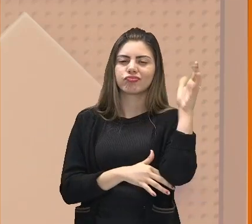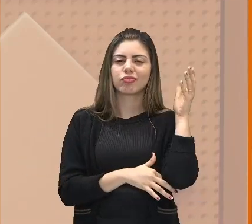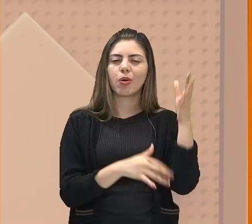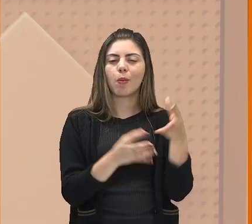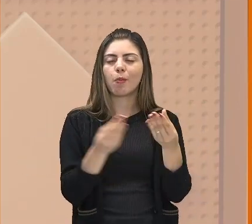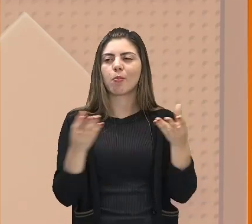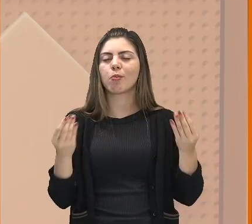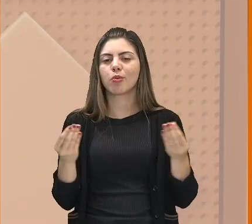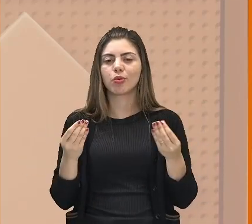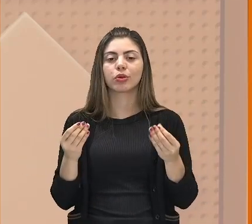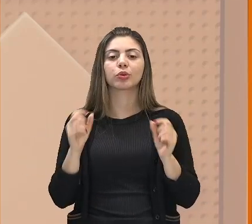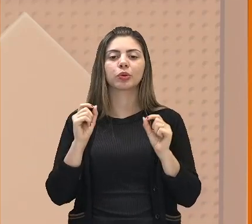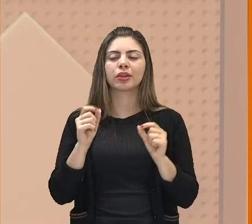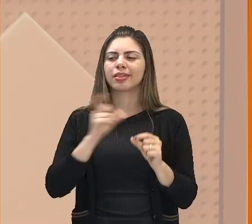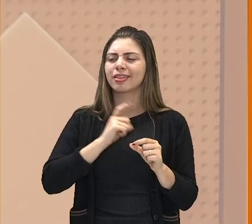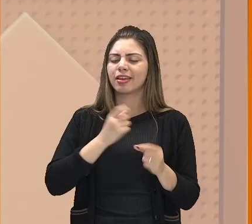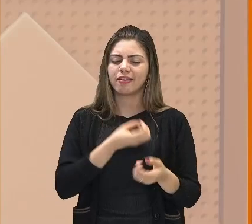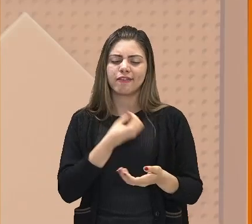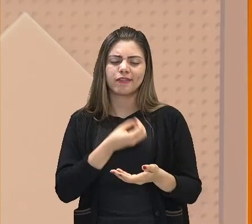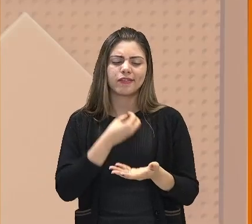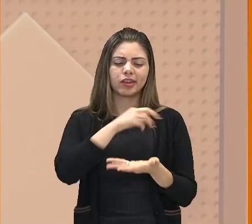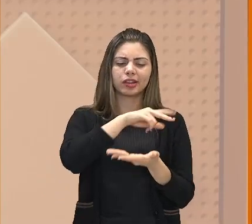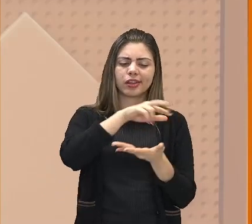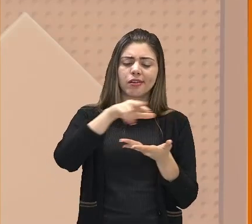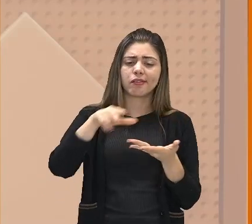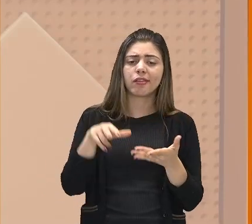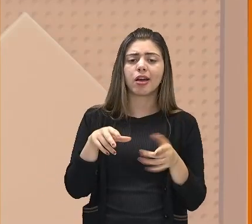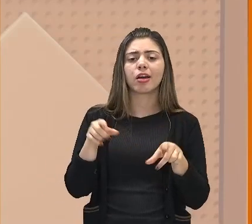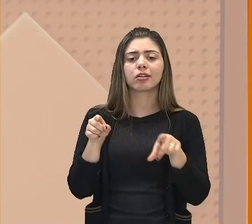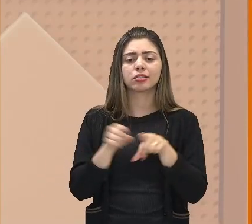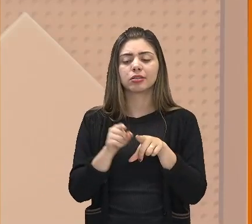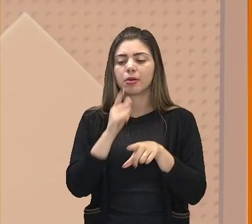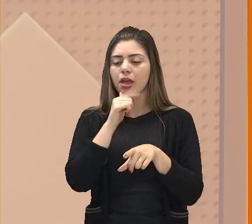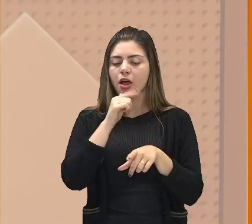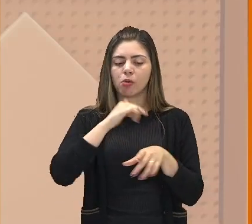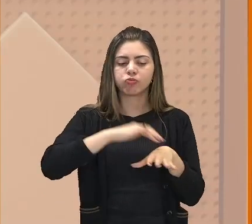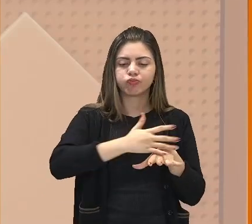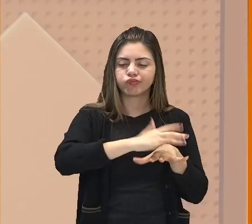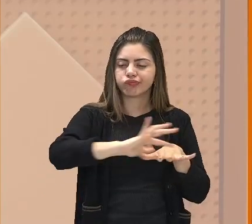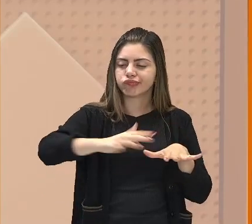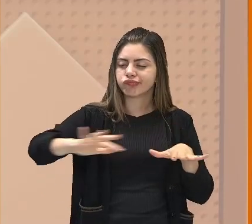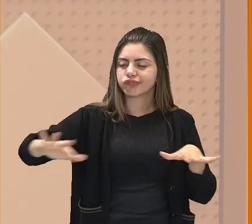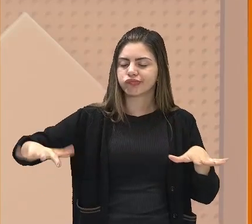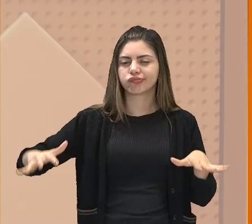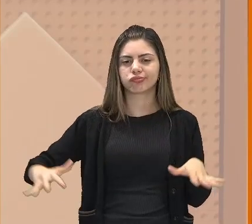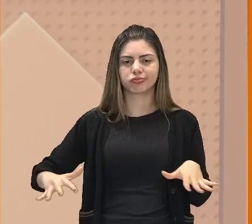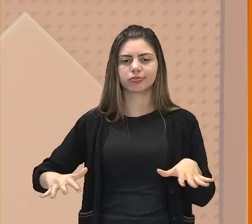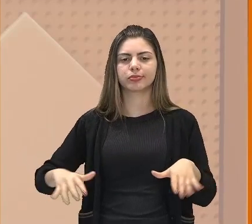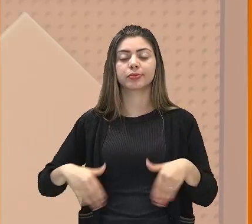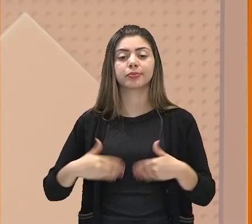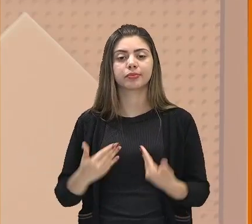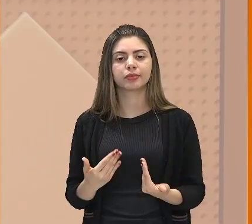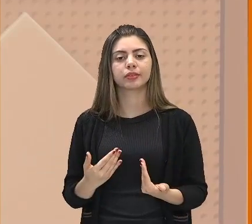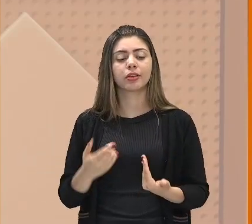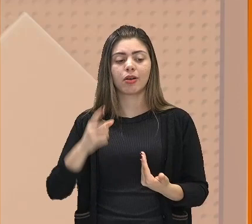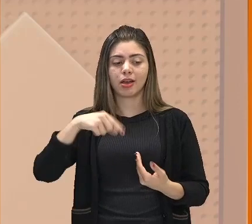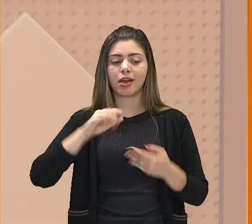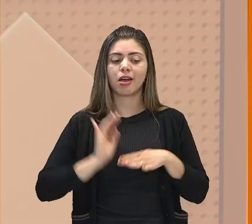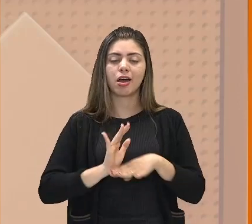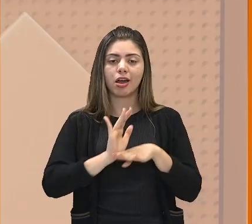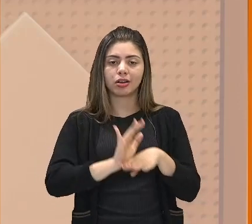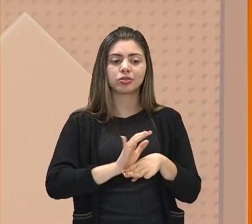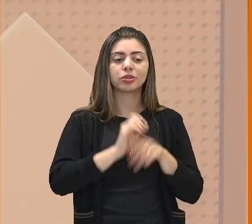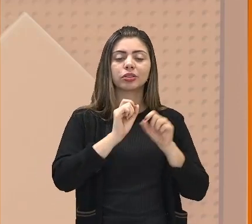relação à biodiversidade, como também a grande quantidade de água que nós possuímos. Então, isso vai favorecer com que